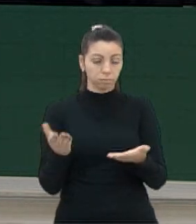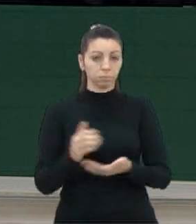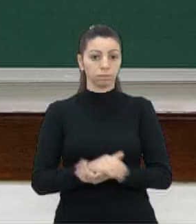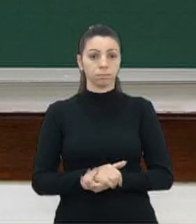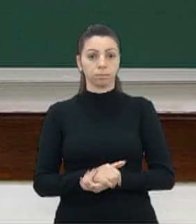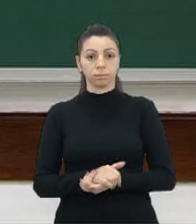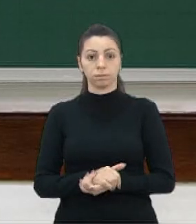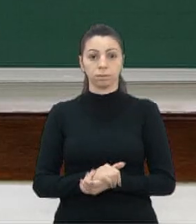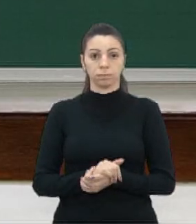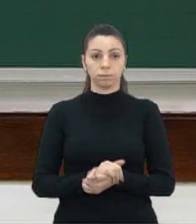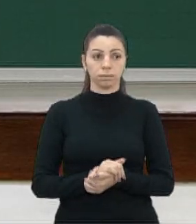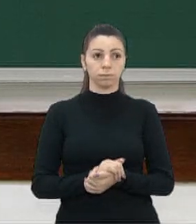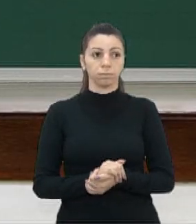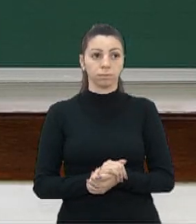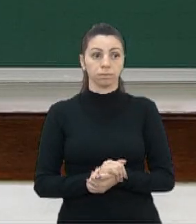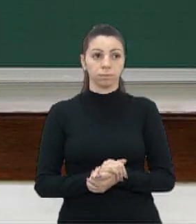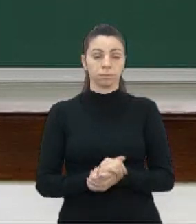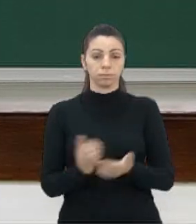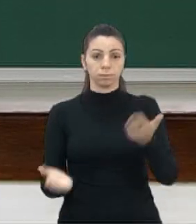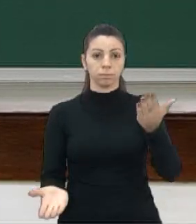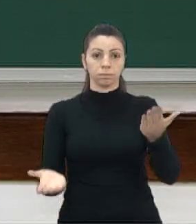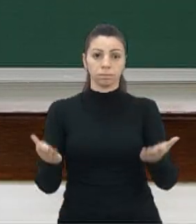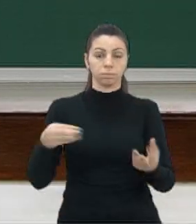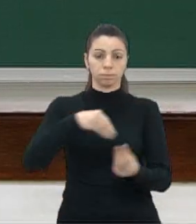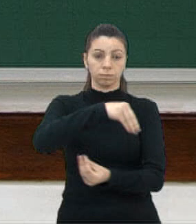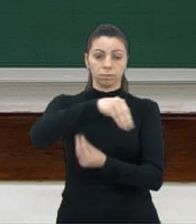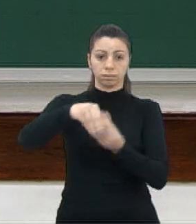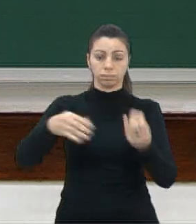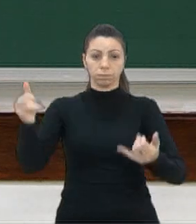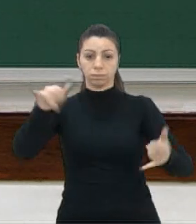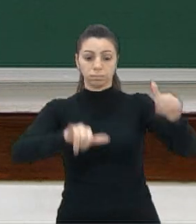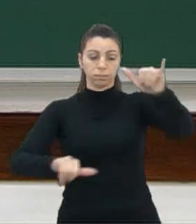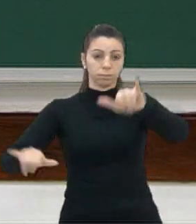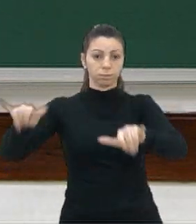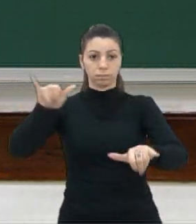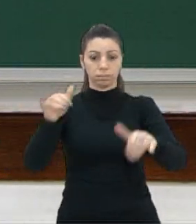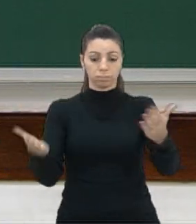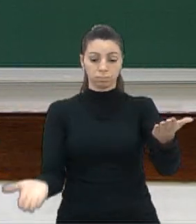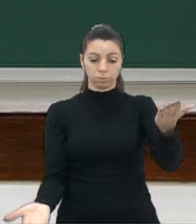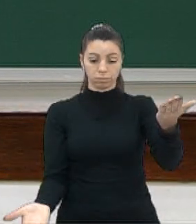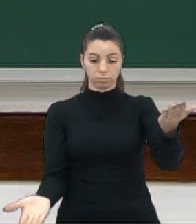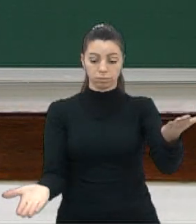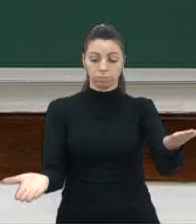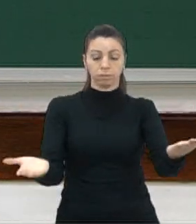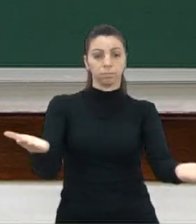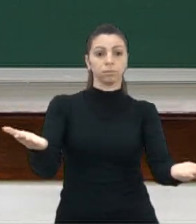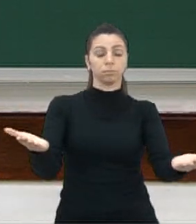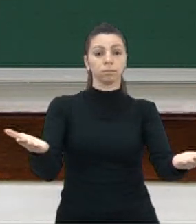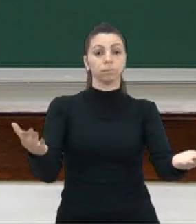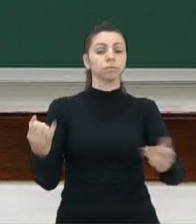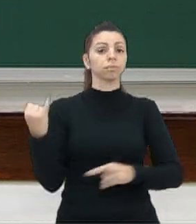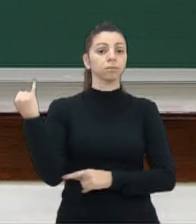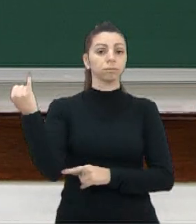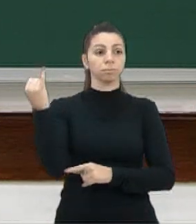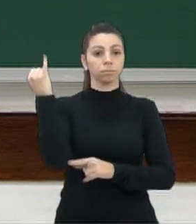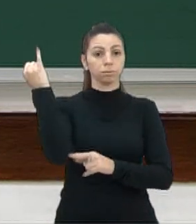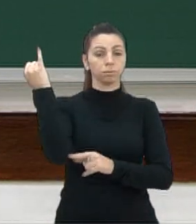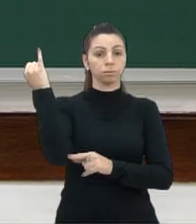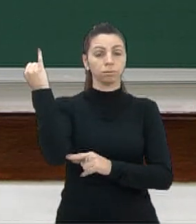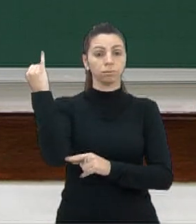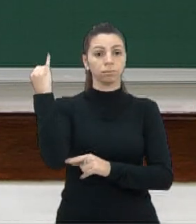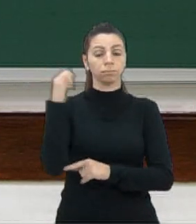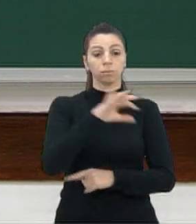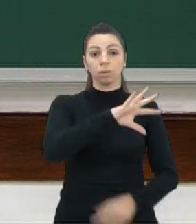retomada? Proporções das reações químicas, ou seja, o balanceamento e a importância que a gente tem em deixar